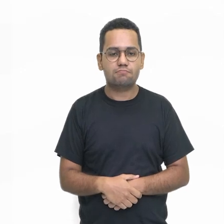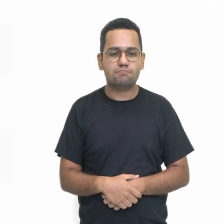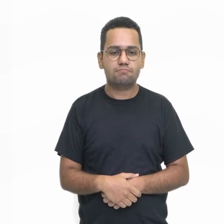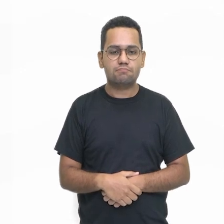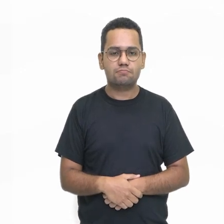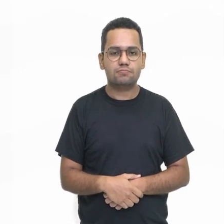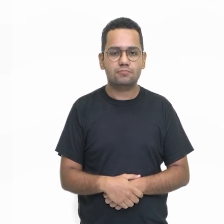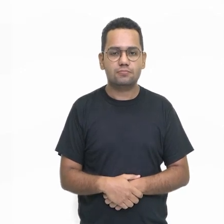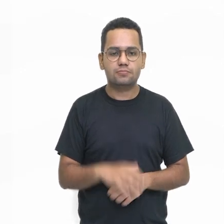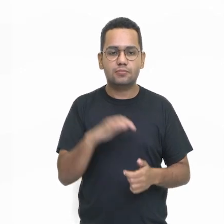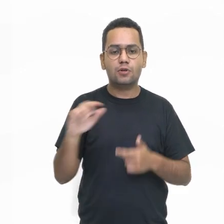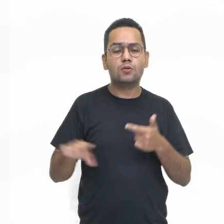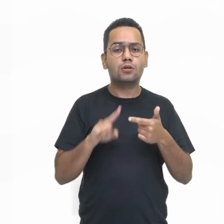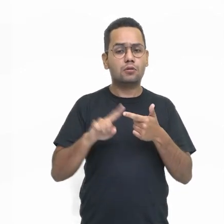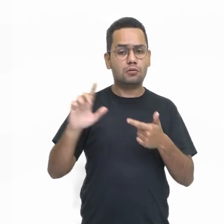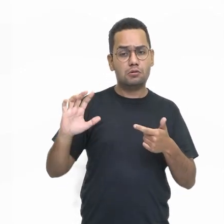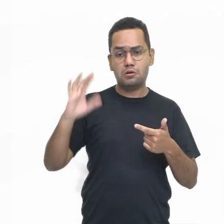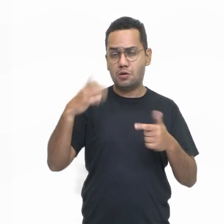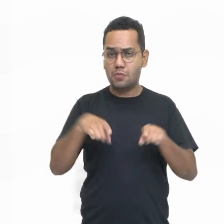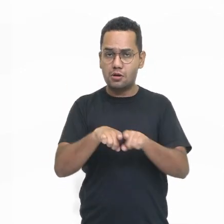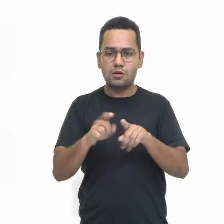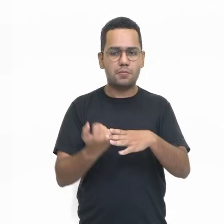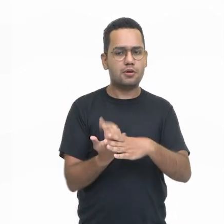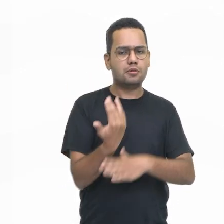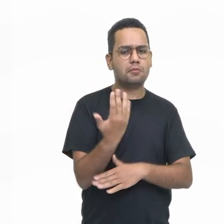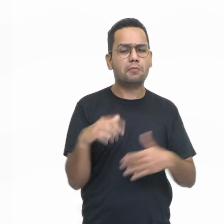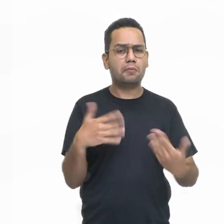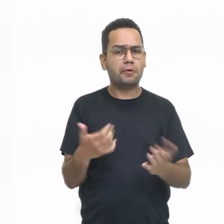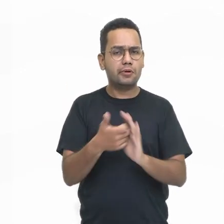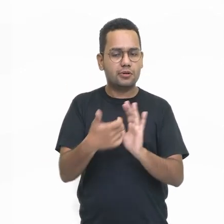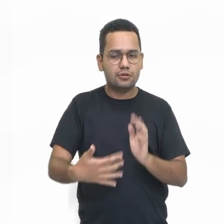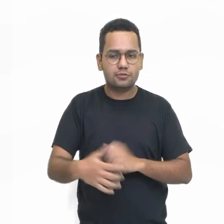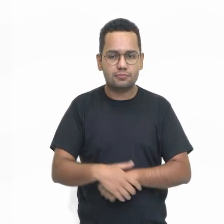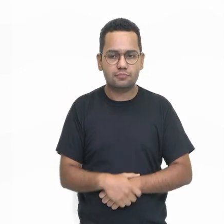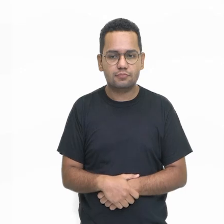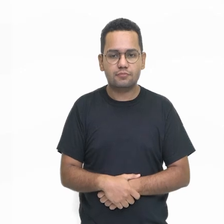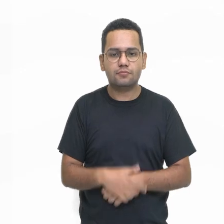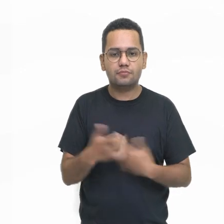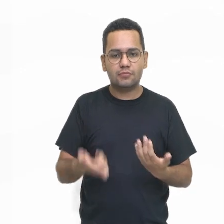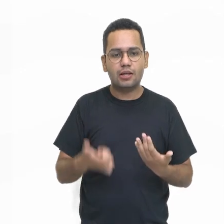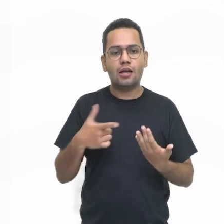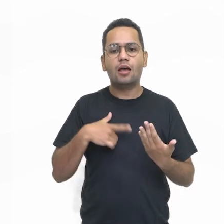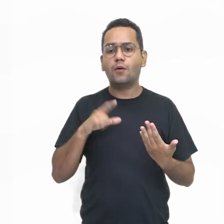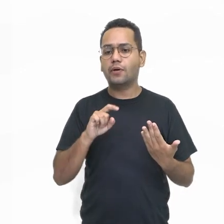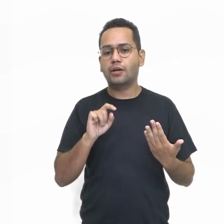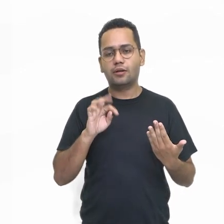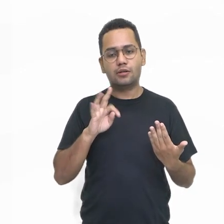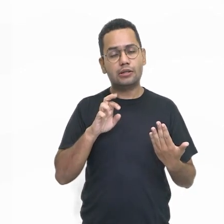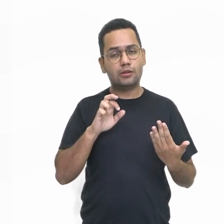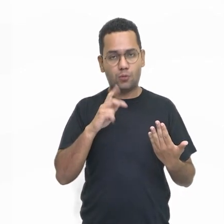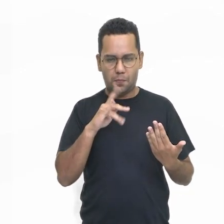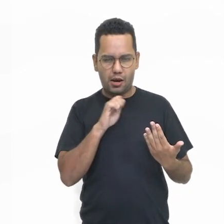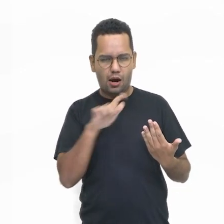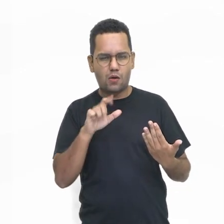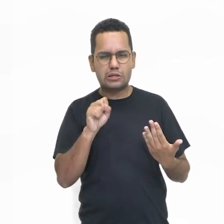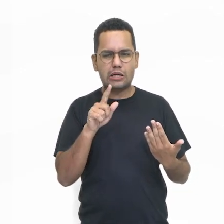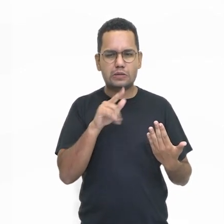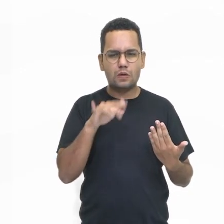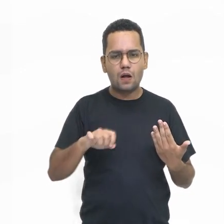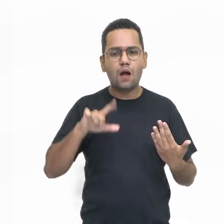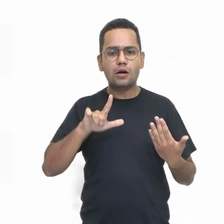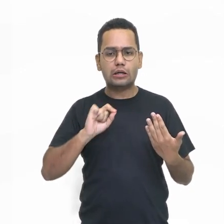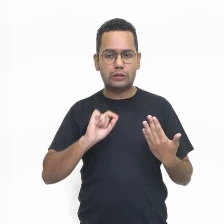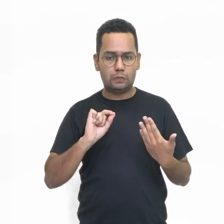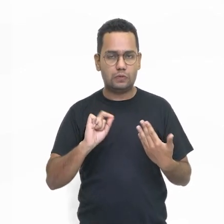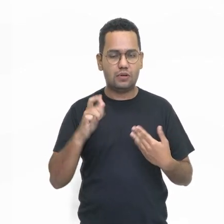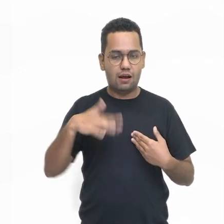bom? Clima e vegetação, quais são as características? O clima tropical é sazonal, com a vegetação de savana,